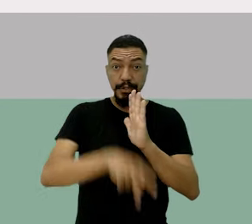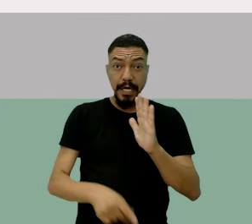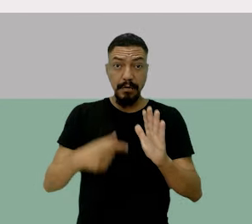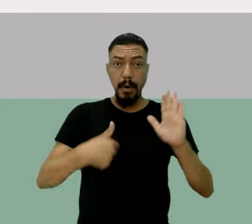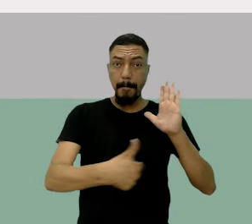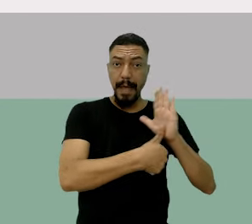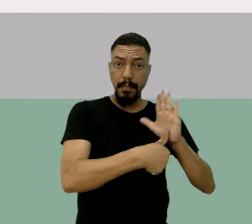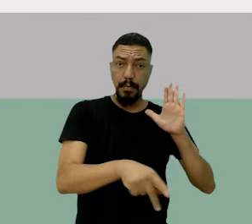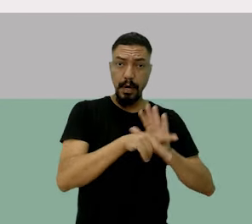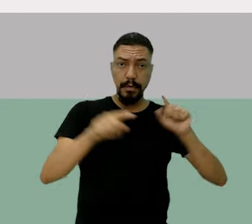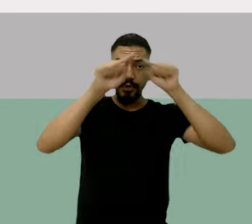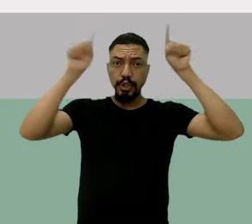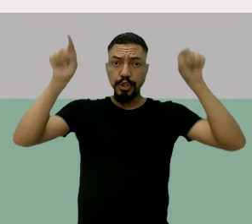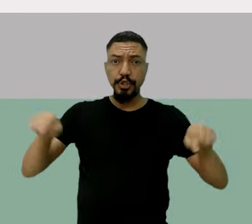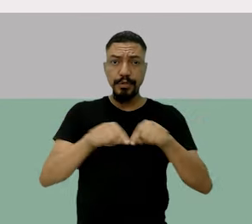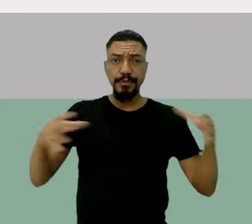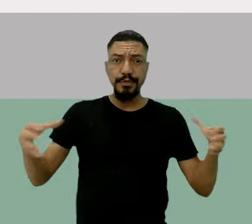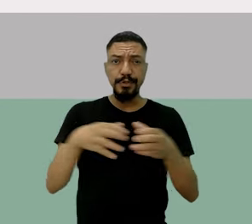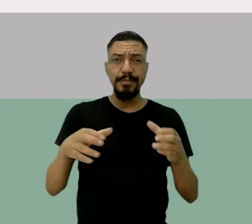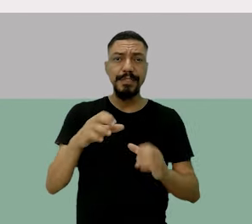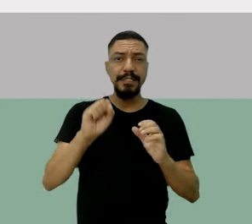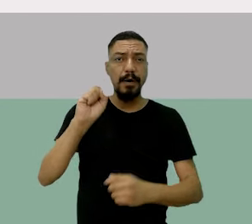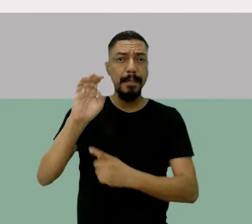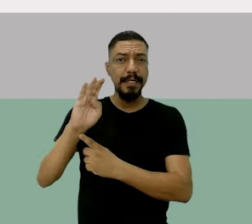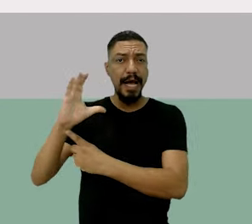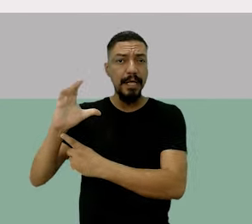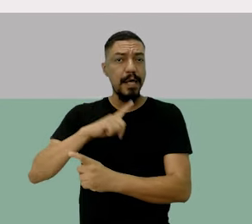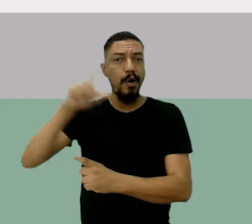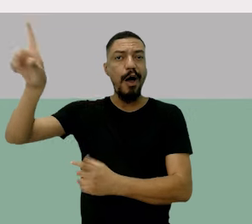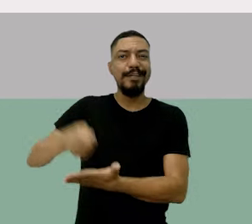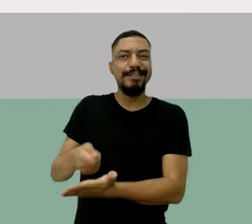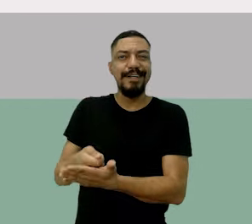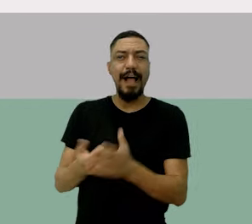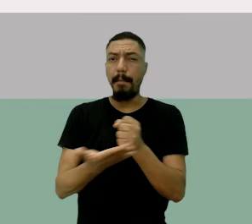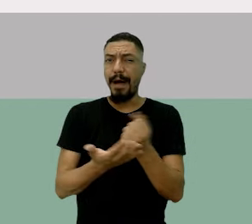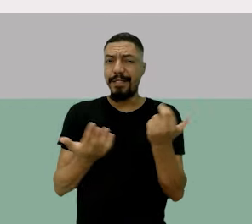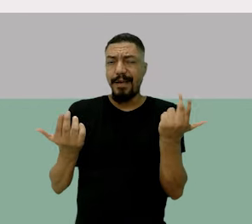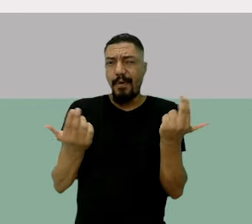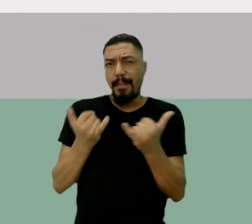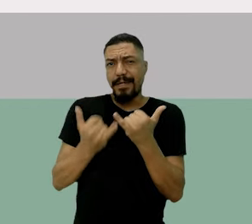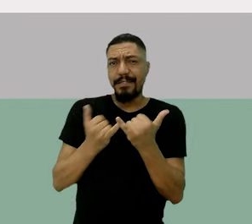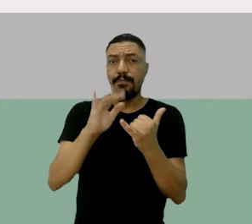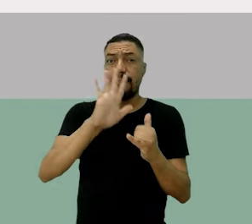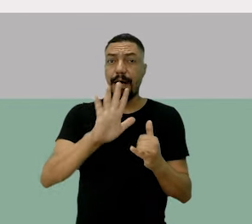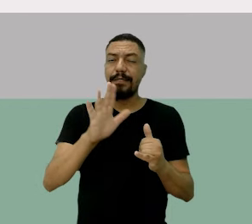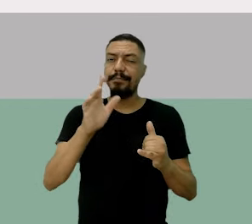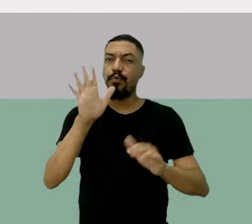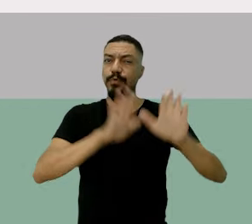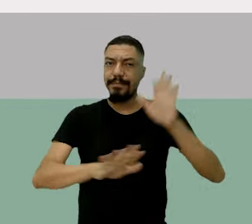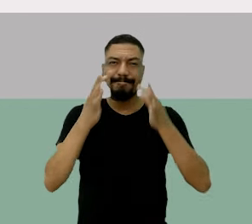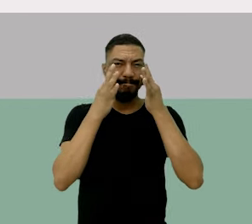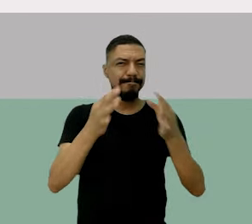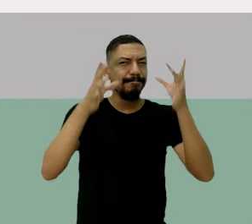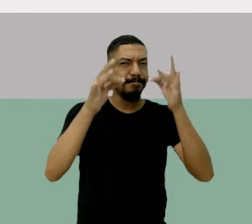membro de equipe de São Bernardo, que vai ter ali outras exigências. Claro, a base é comum, mas só ficar muito